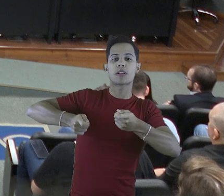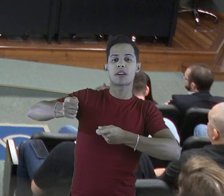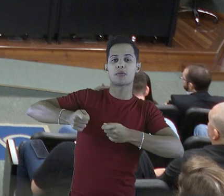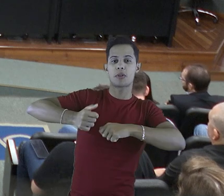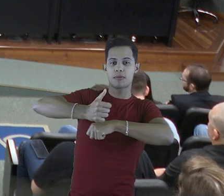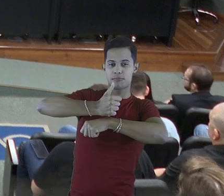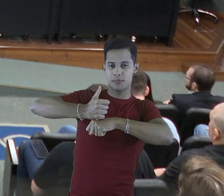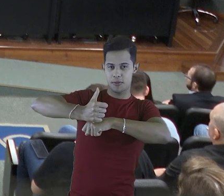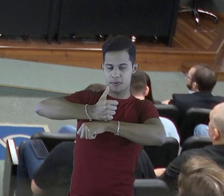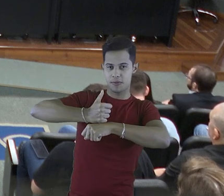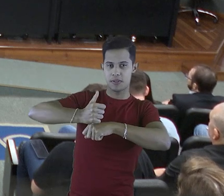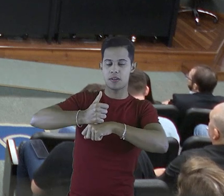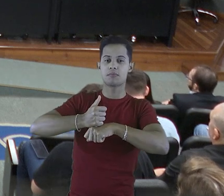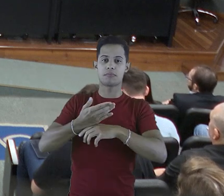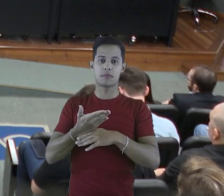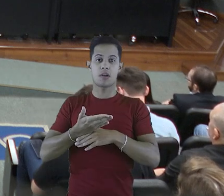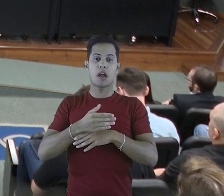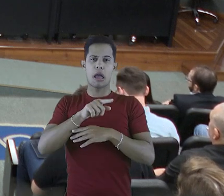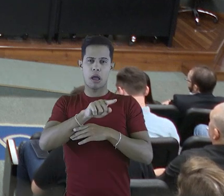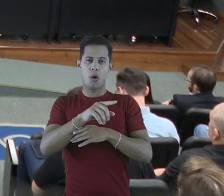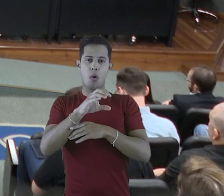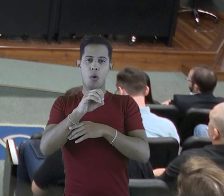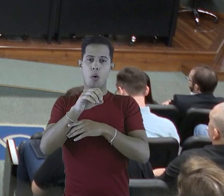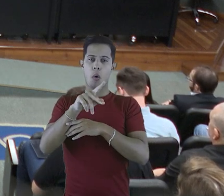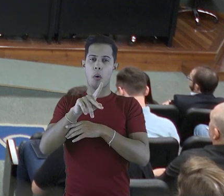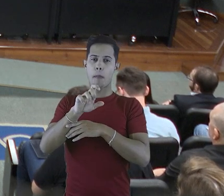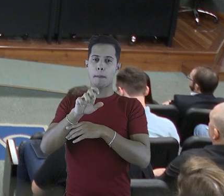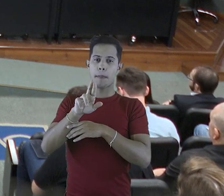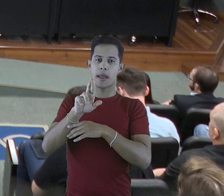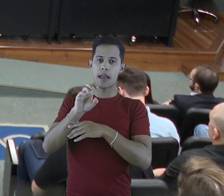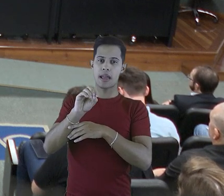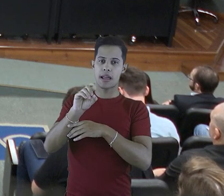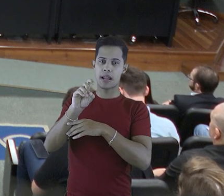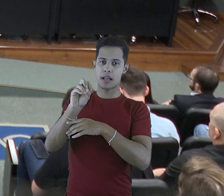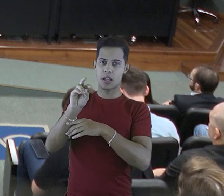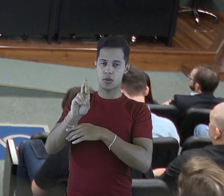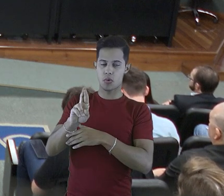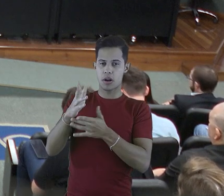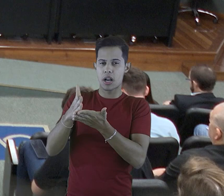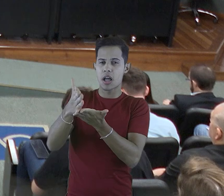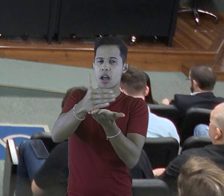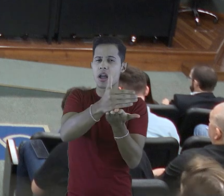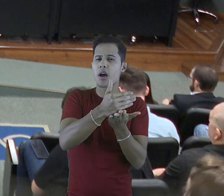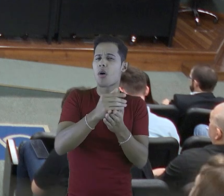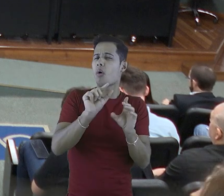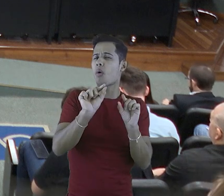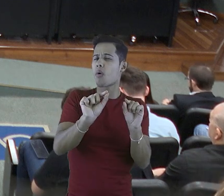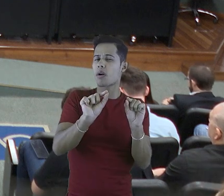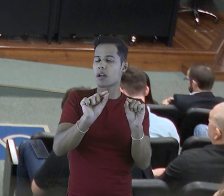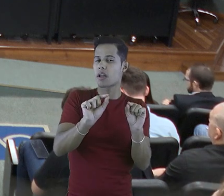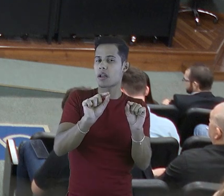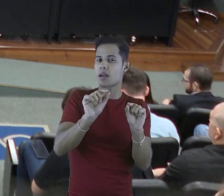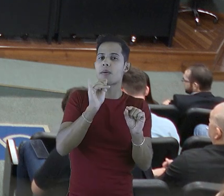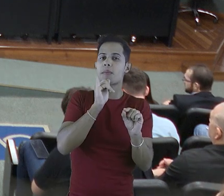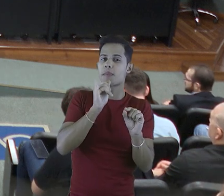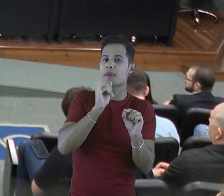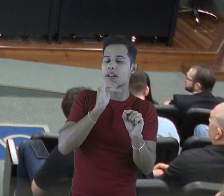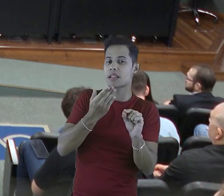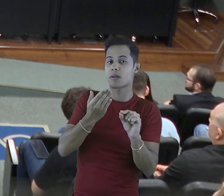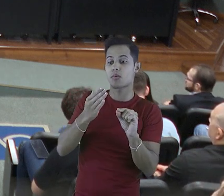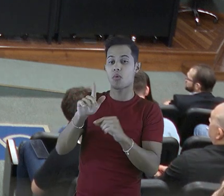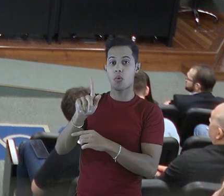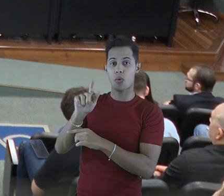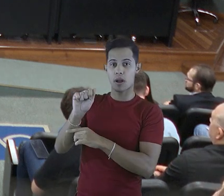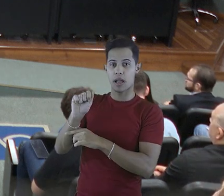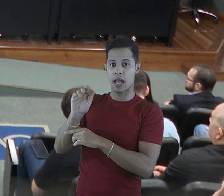Falando do controlador e do operador, então, o que é importante? O operador de dados é quem? se não é a unidade. Por exemplo, eu